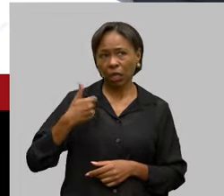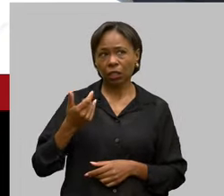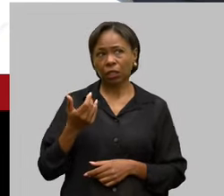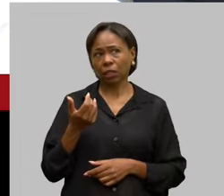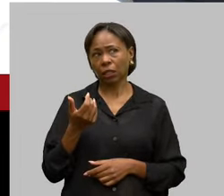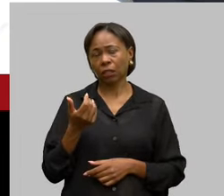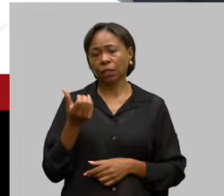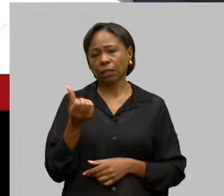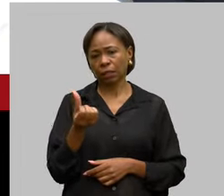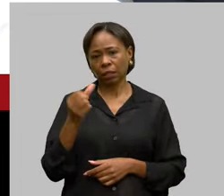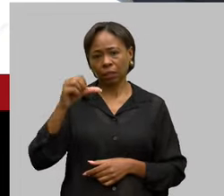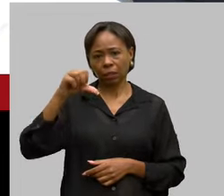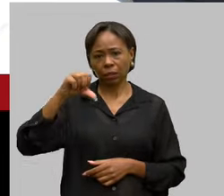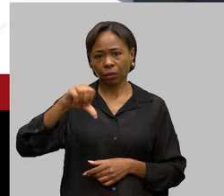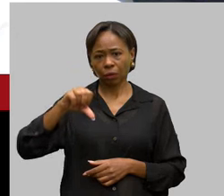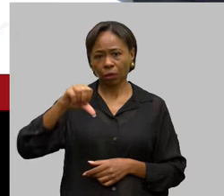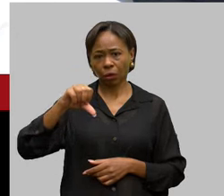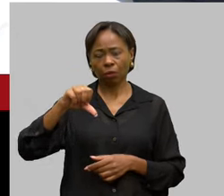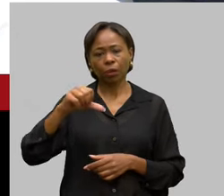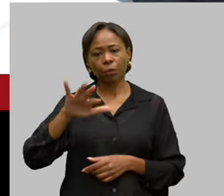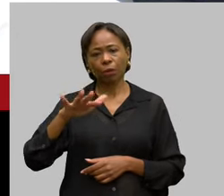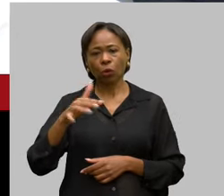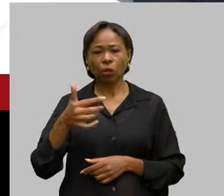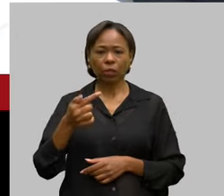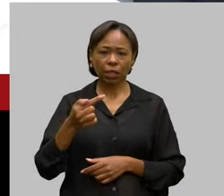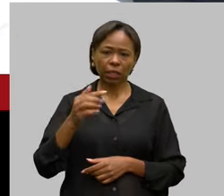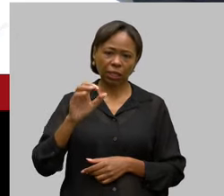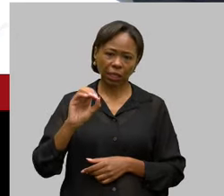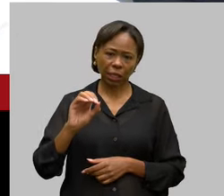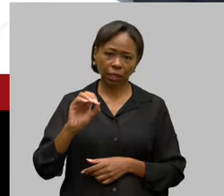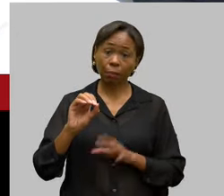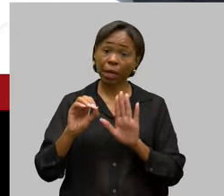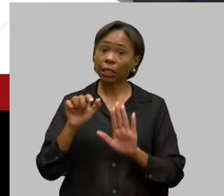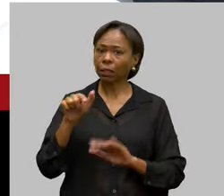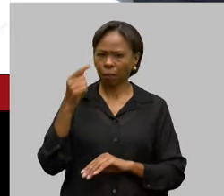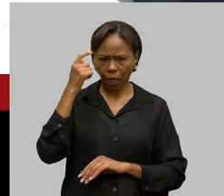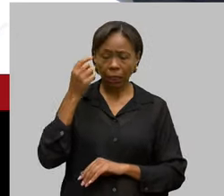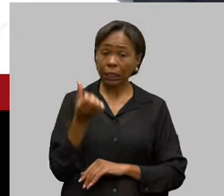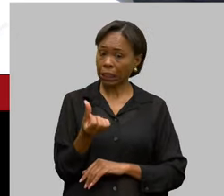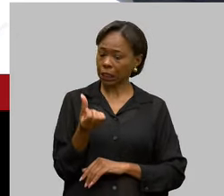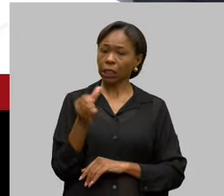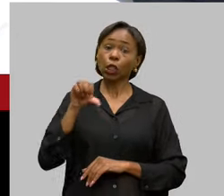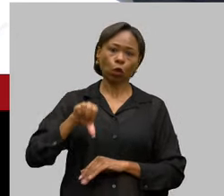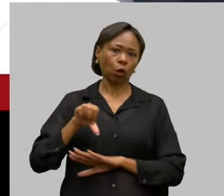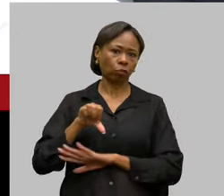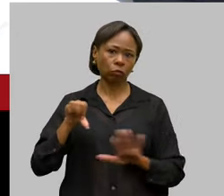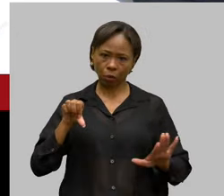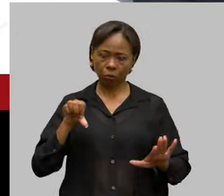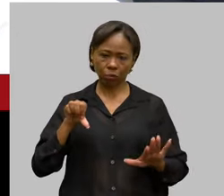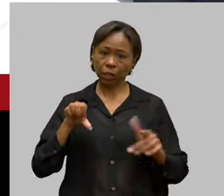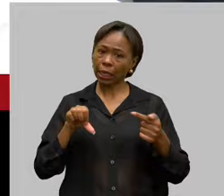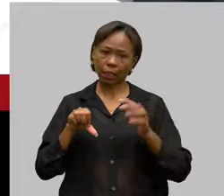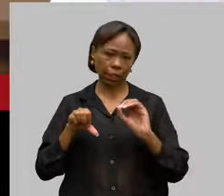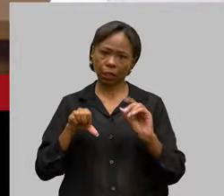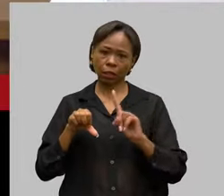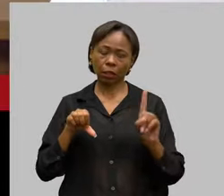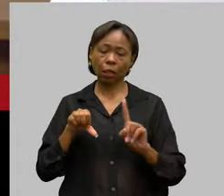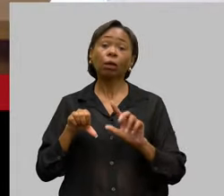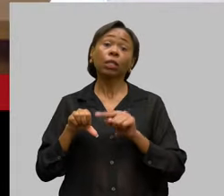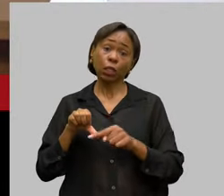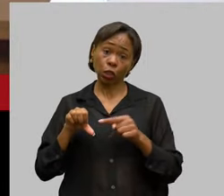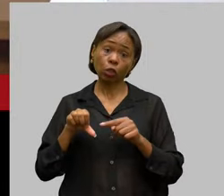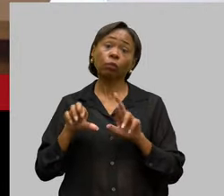69 quase 70 anos ele tá considerando como 69 e não como 70 isso vai ter uma diferença mas é uma diferença